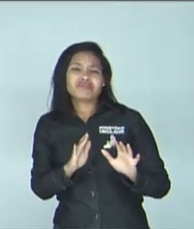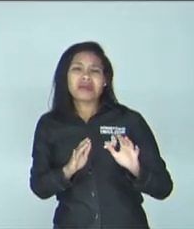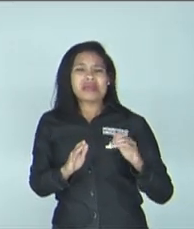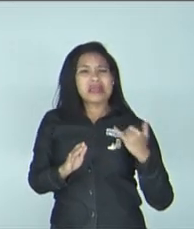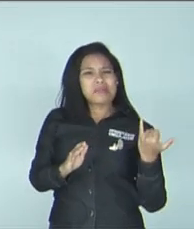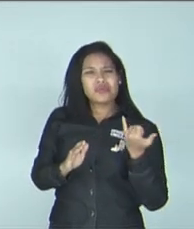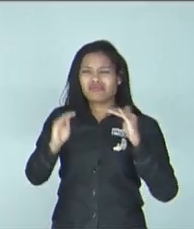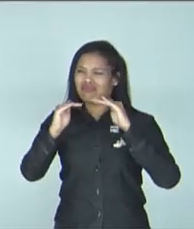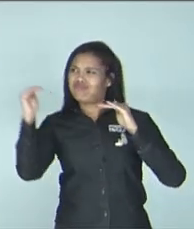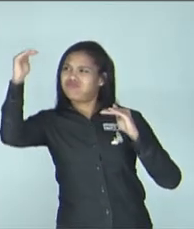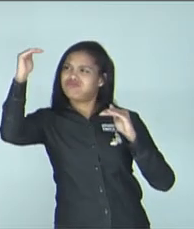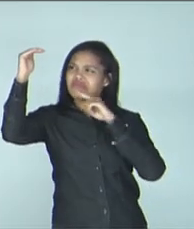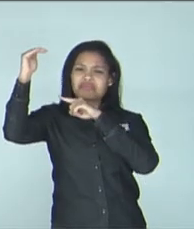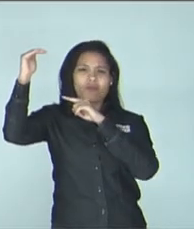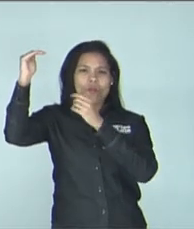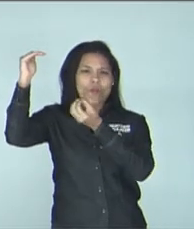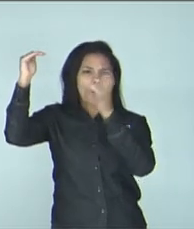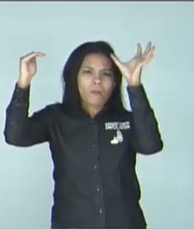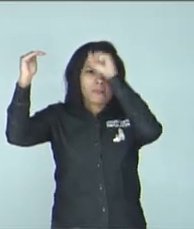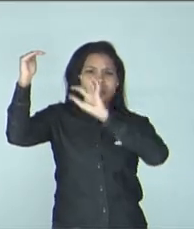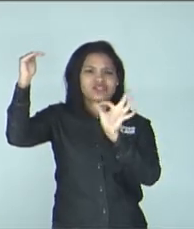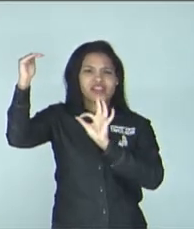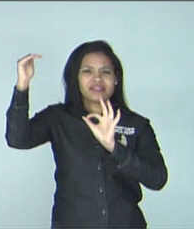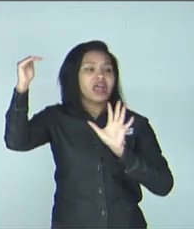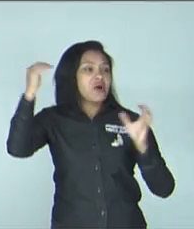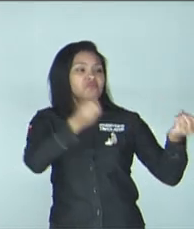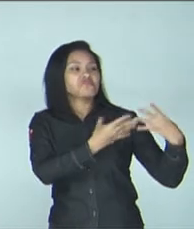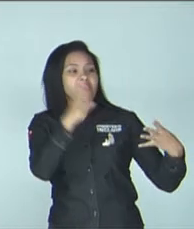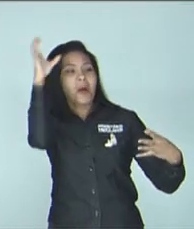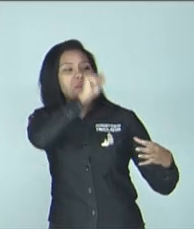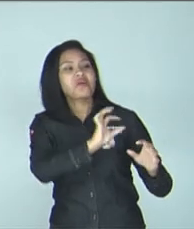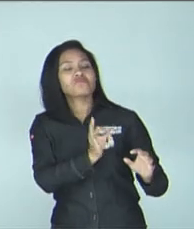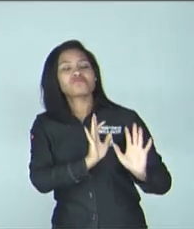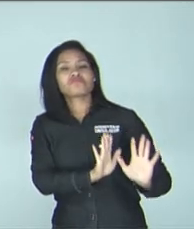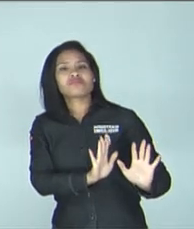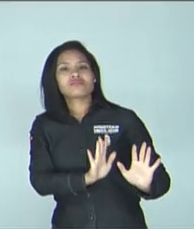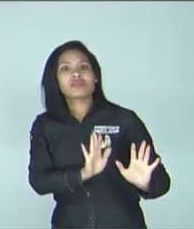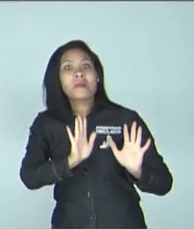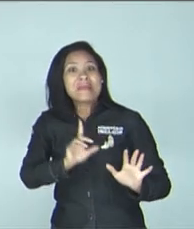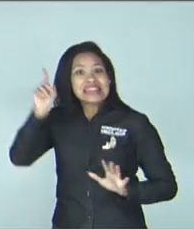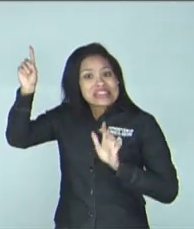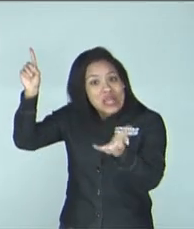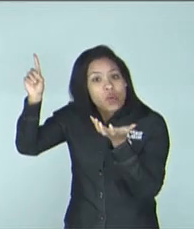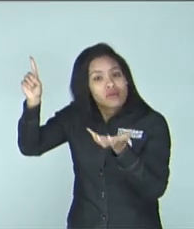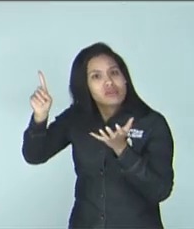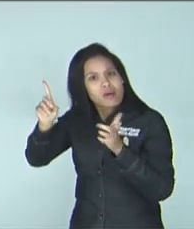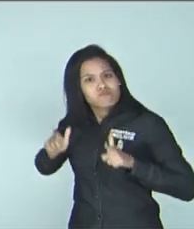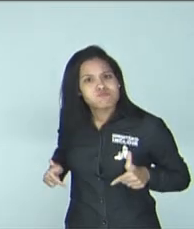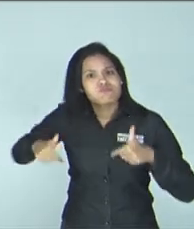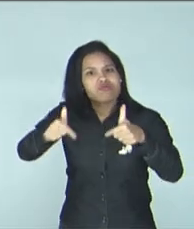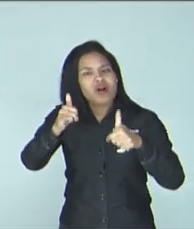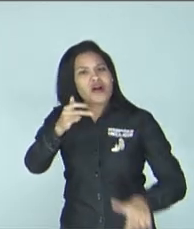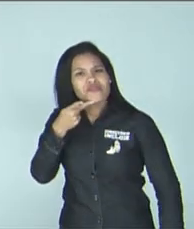importantes e o que realmente o carro-chefe da agonia de deus e querer falar contigo de sacudir